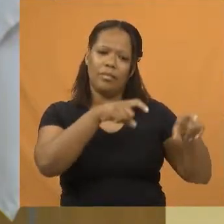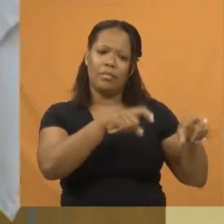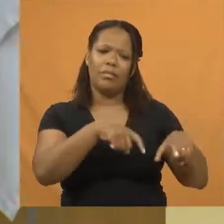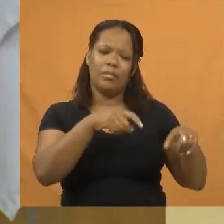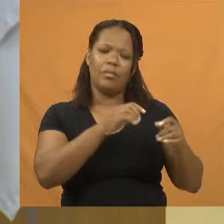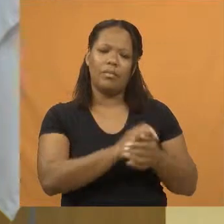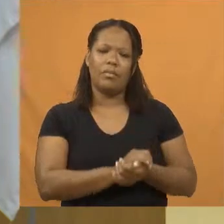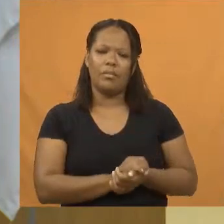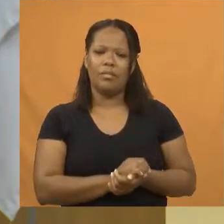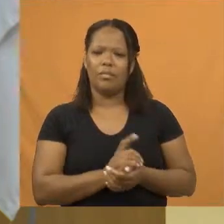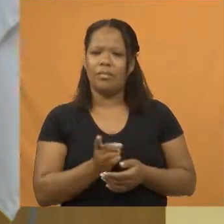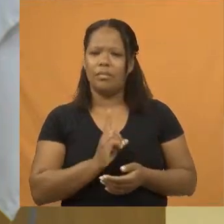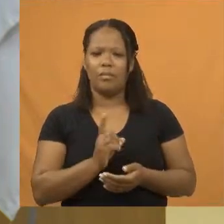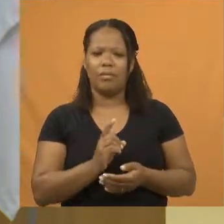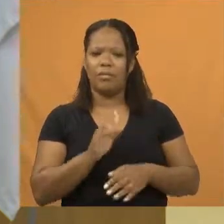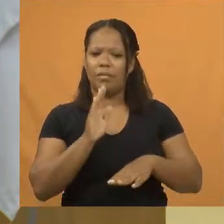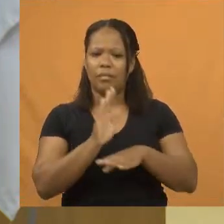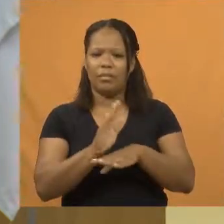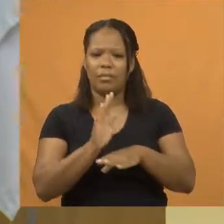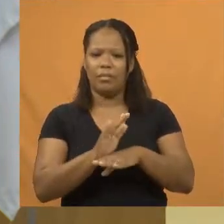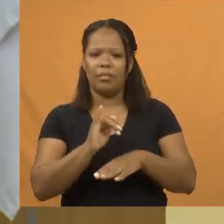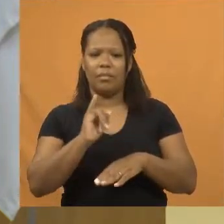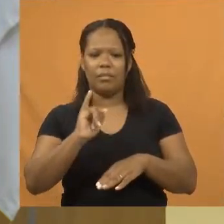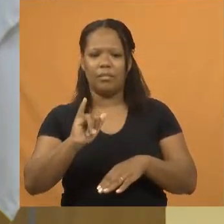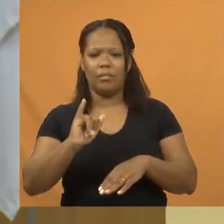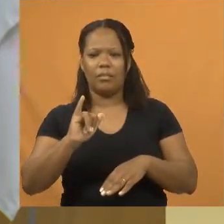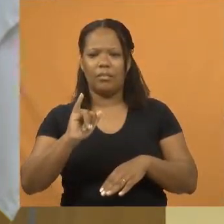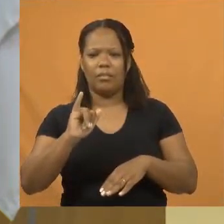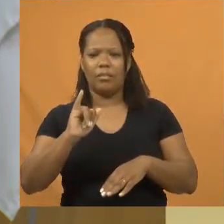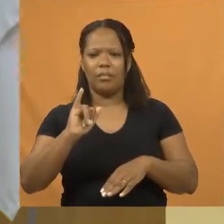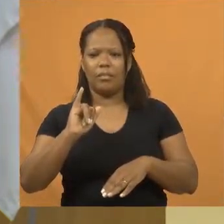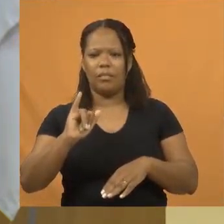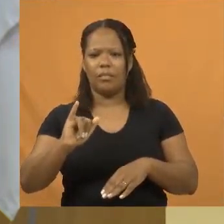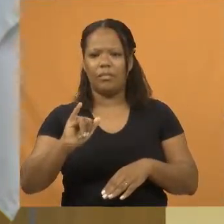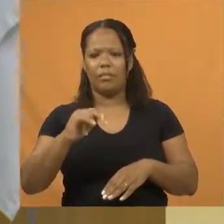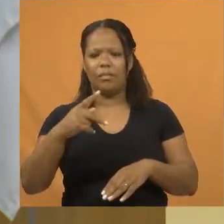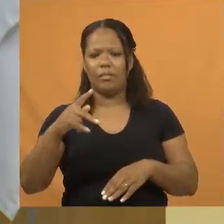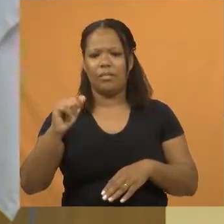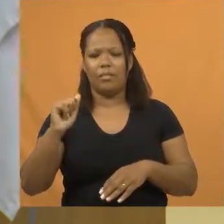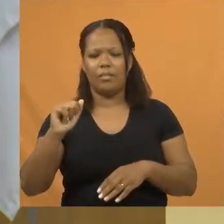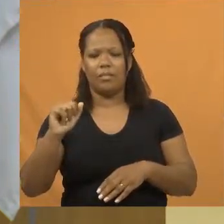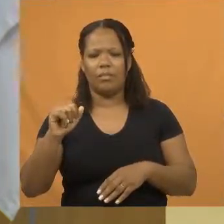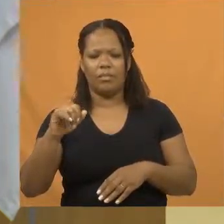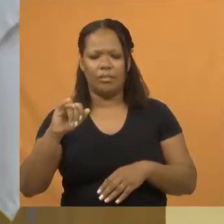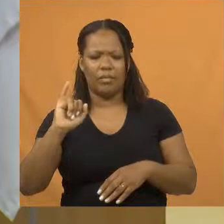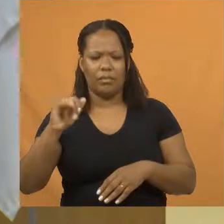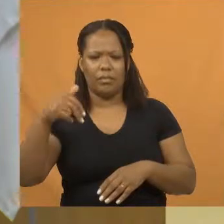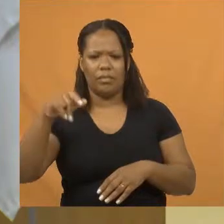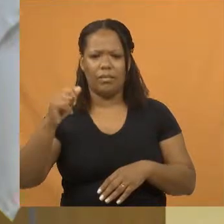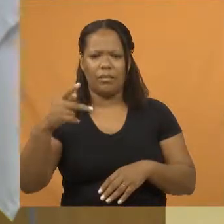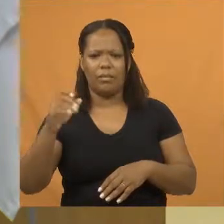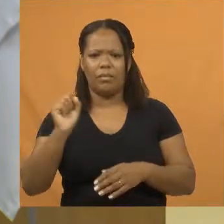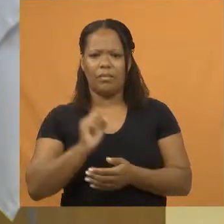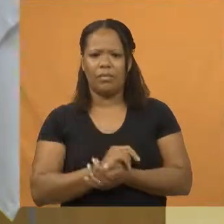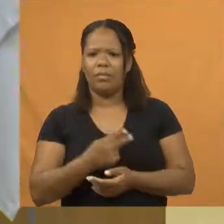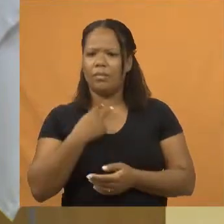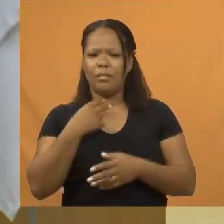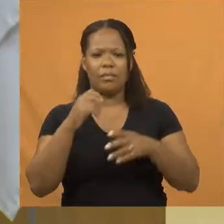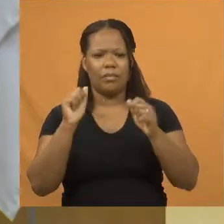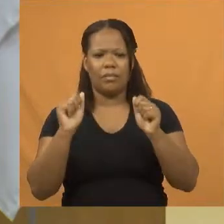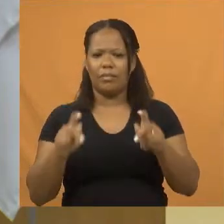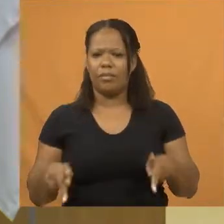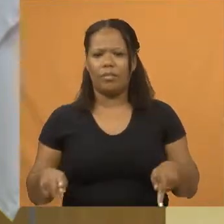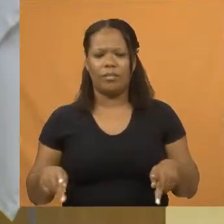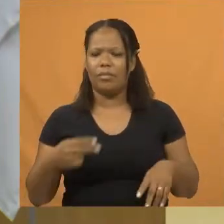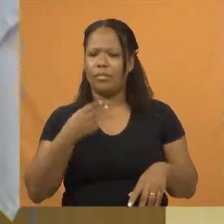na lavoura, e agora, como não tem como comprovar o tempo de contribuição, não podem se